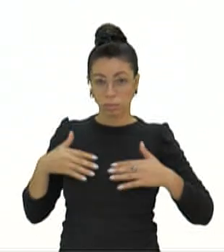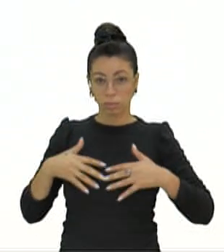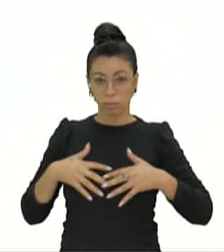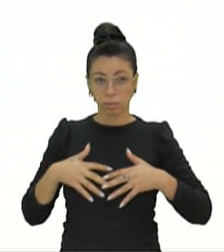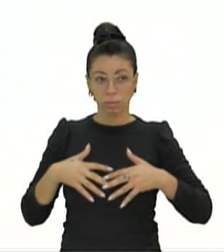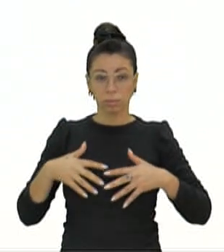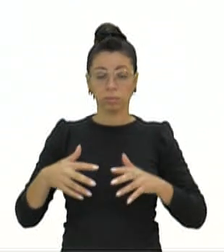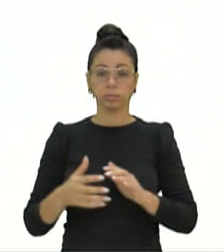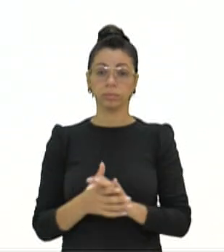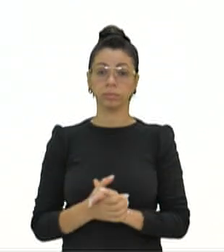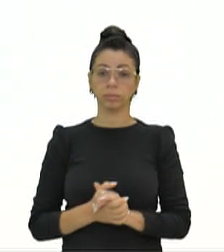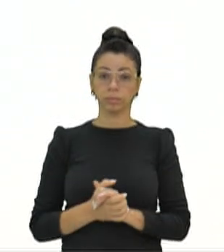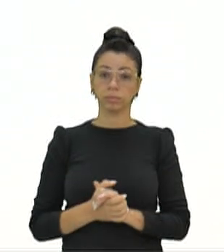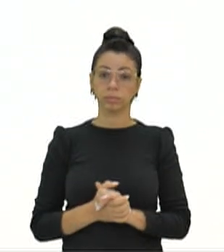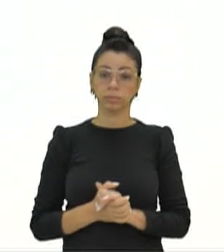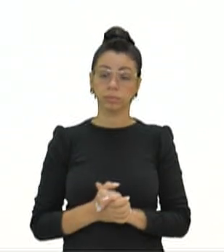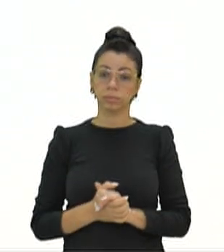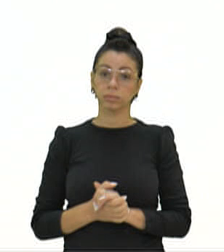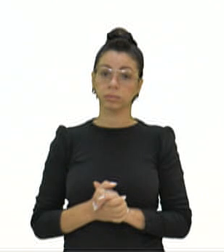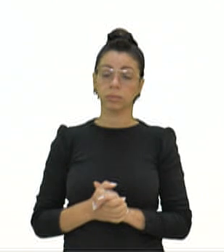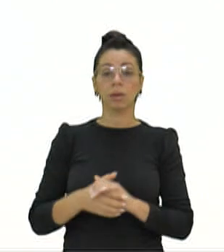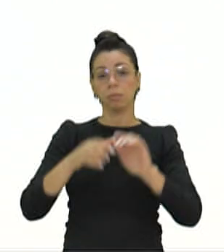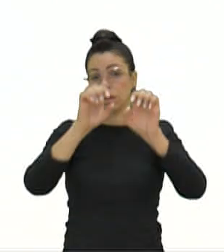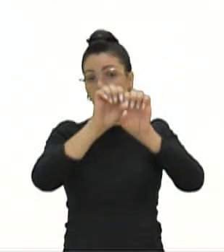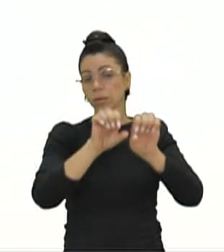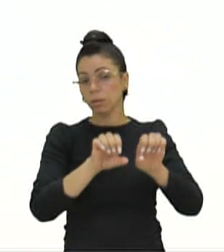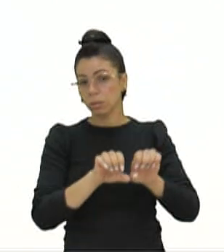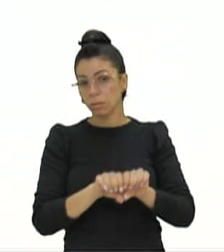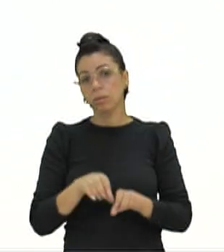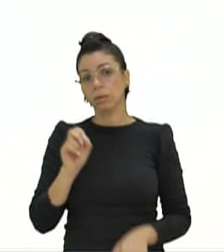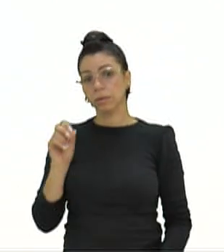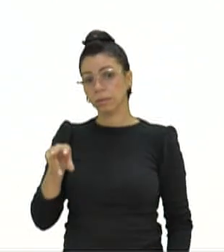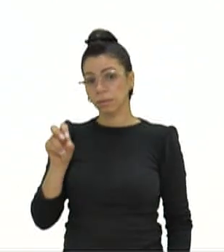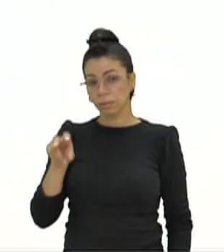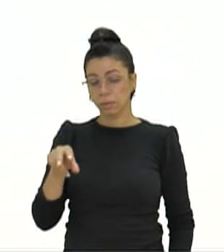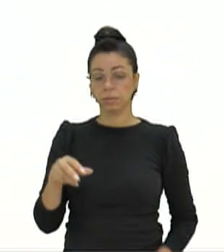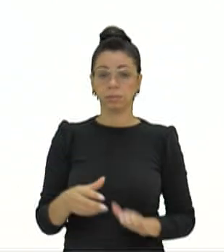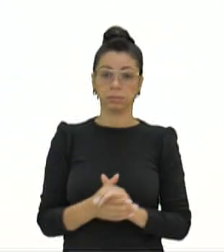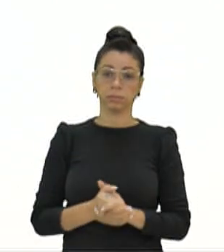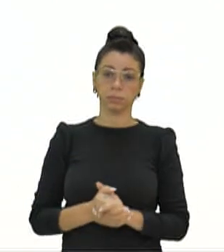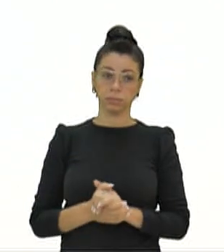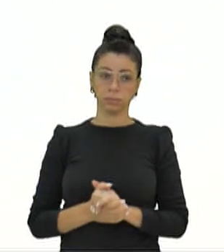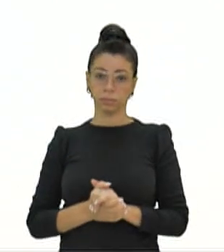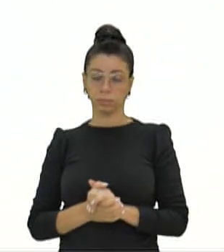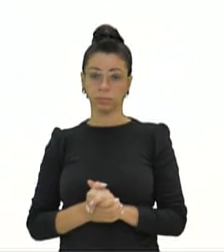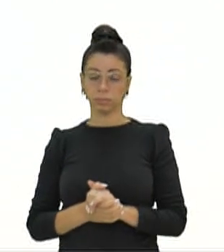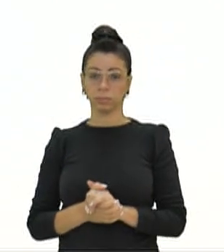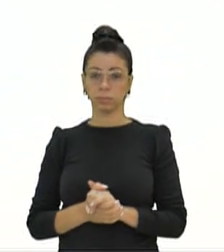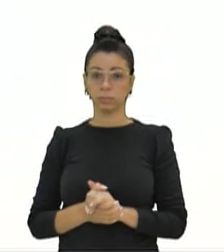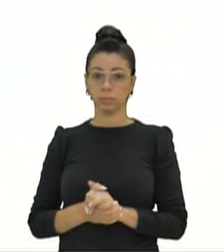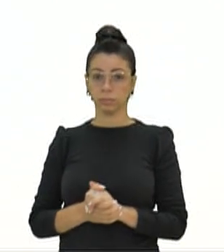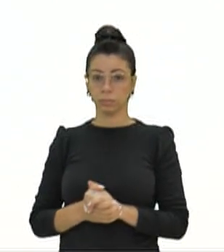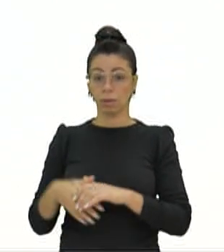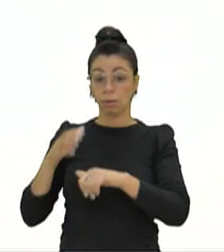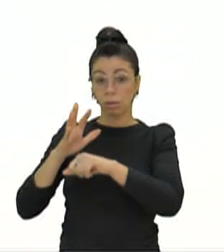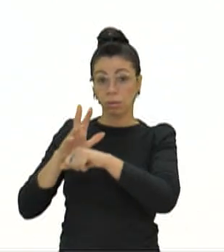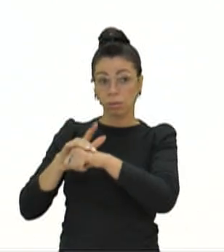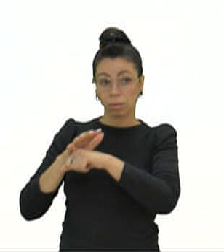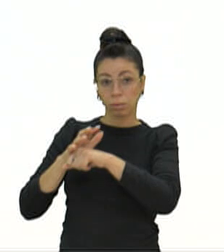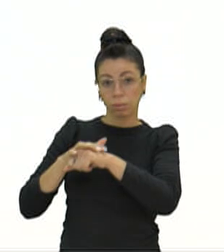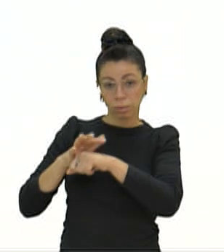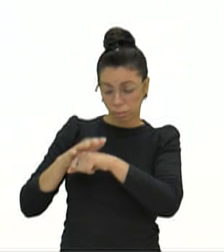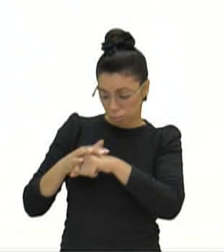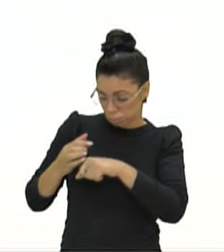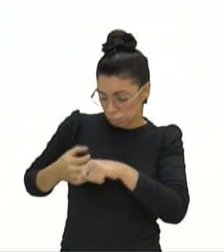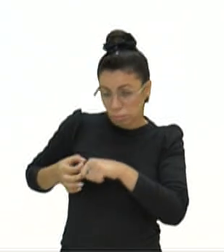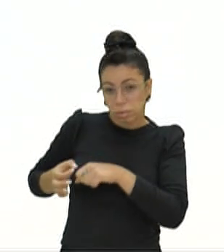sempre inflamação de alguma estrutura, alguma parte do corpo. No caso da bronquite, é a inflamação dos